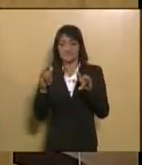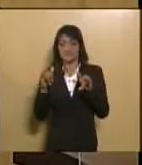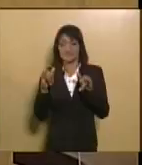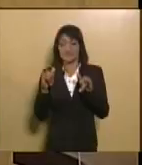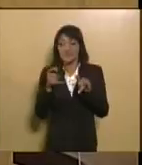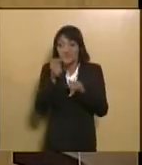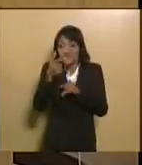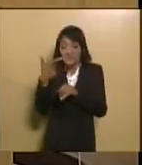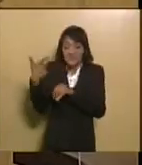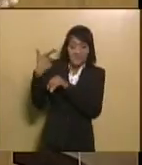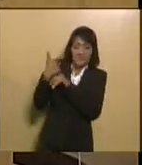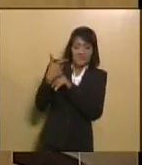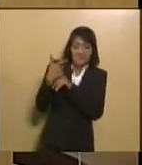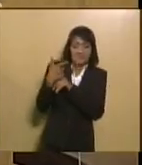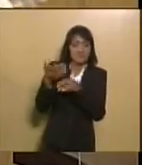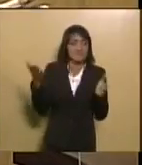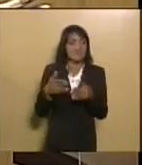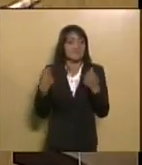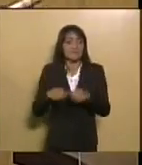vida, passará a andar